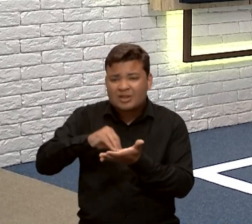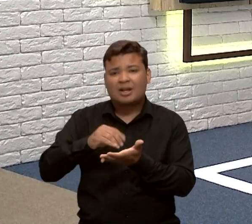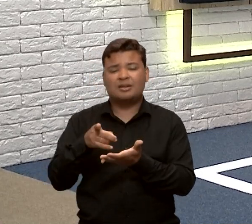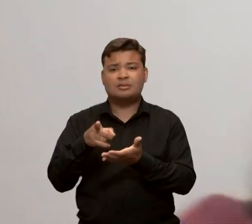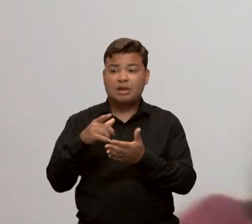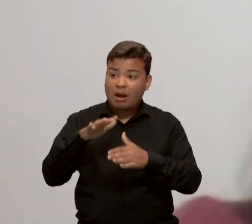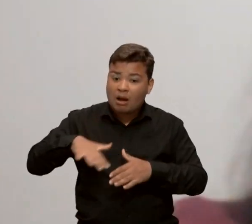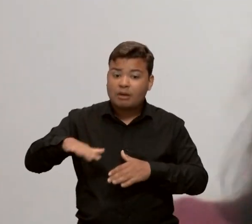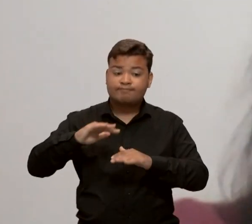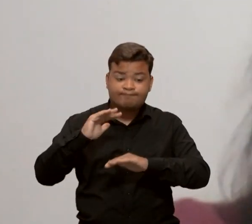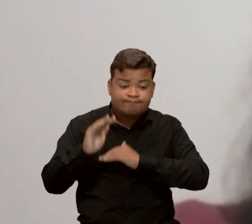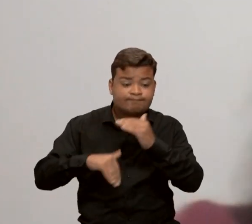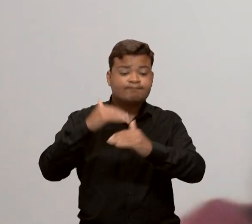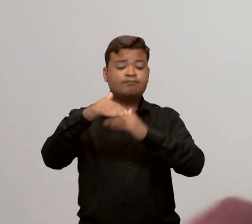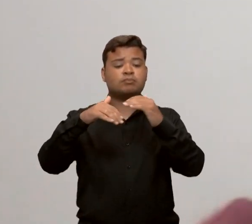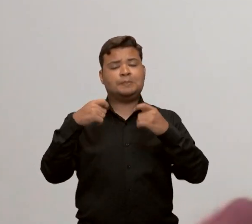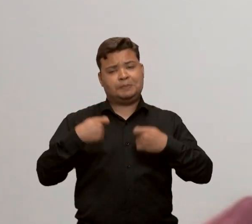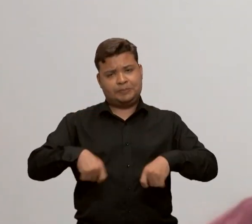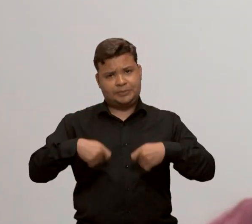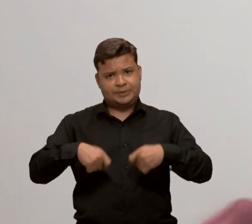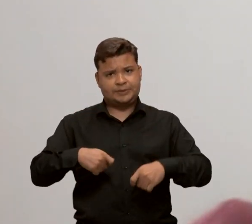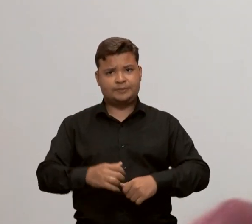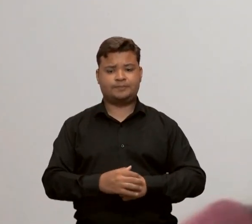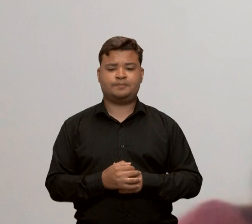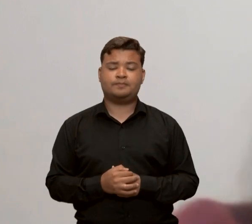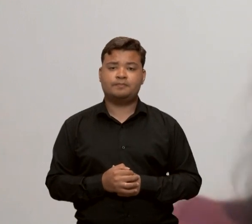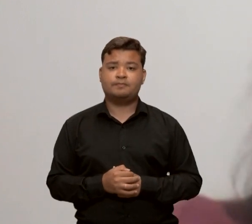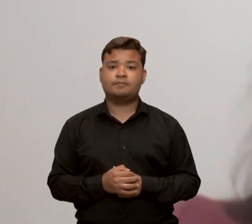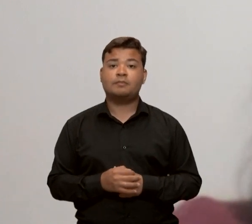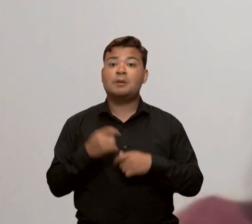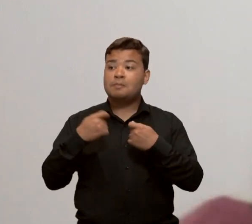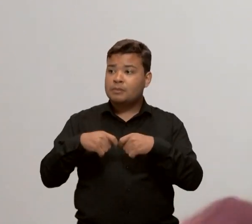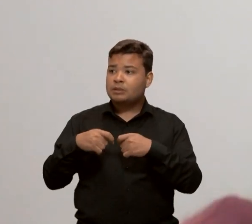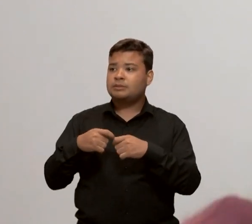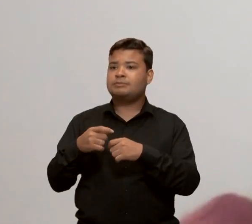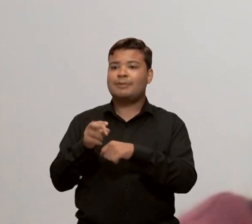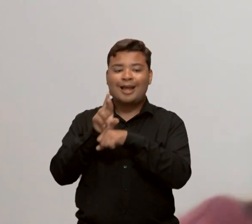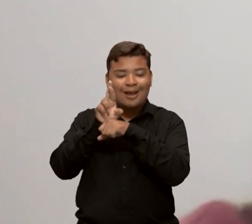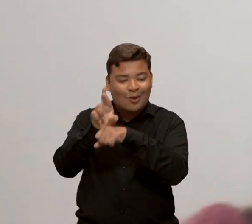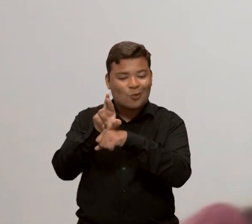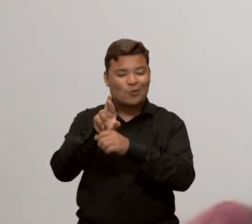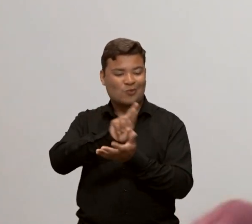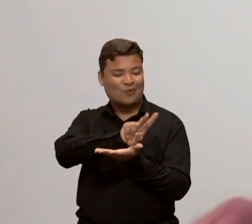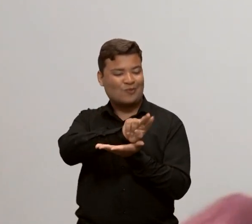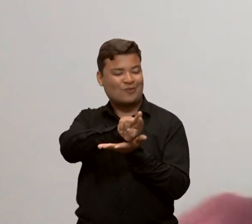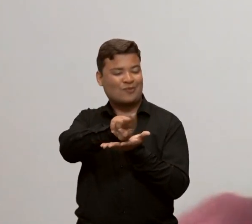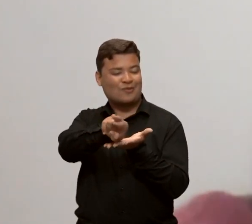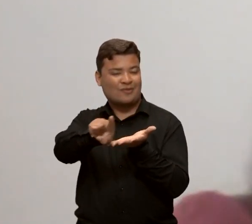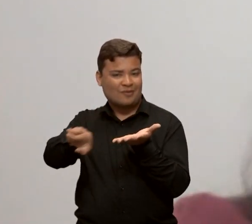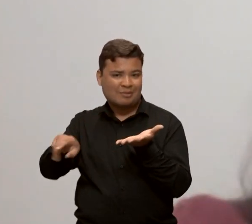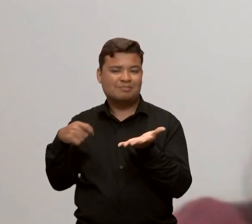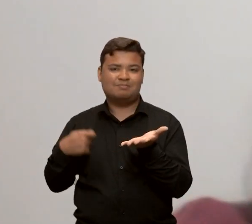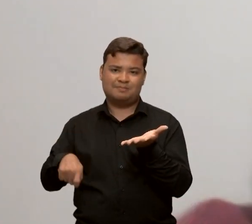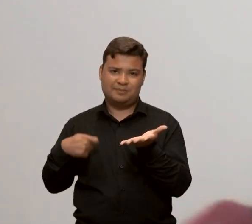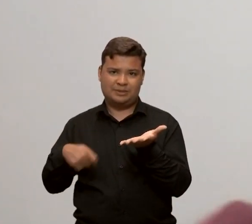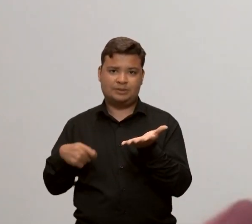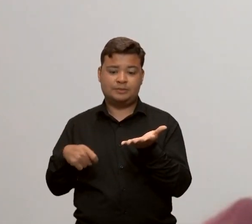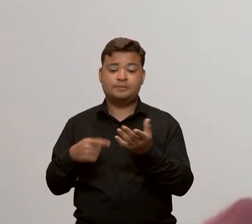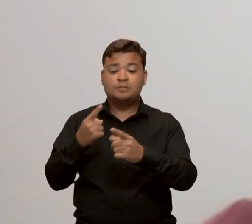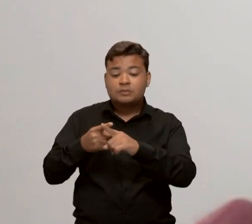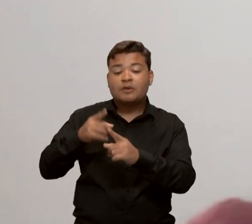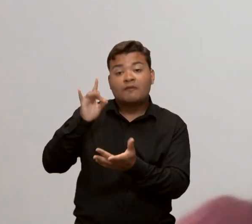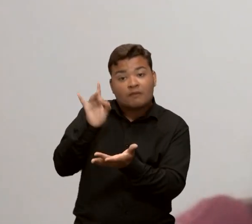né? Nós precisamos de muitos recursos ainda para que realmente seja feita